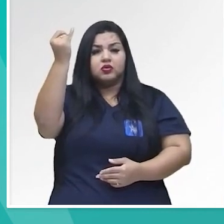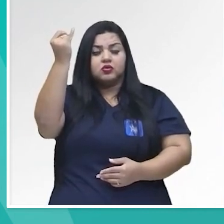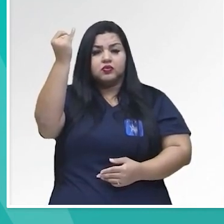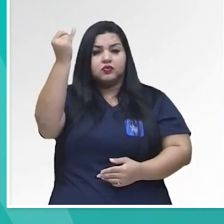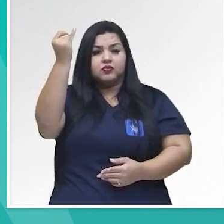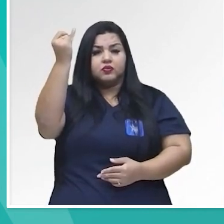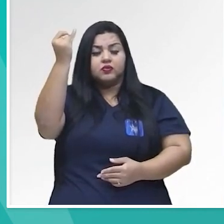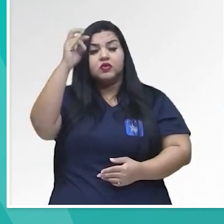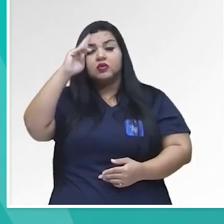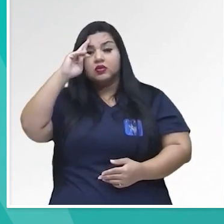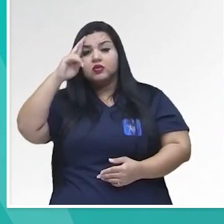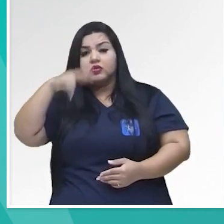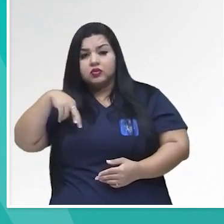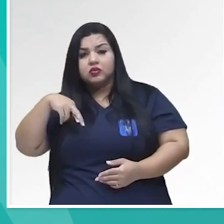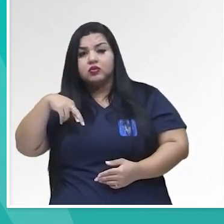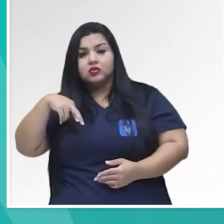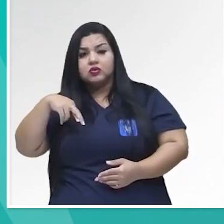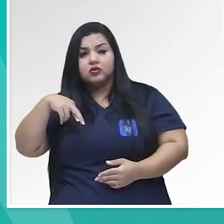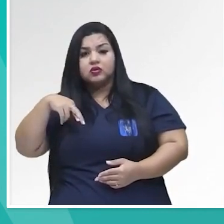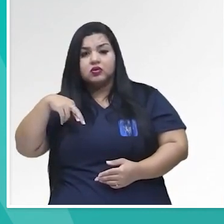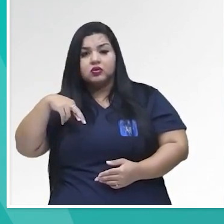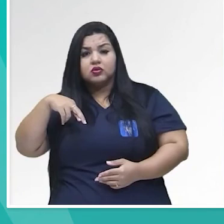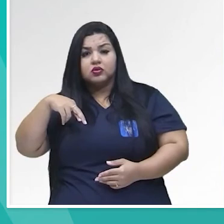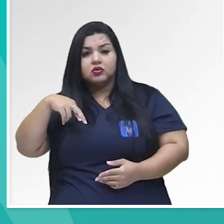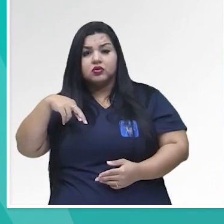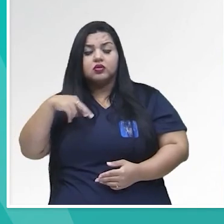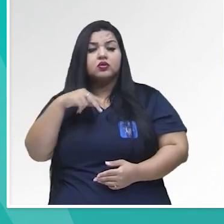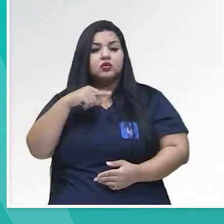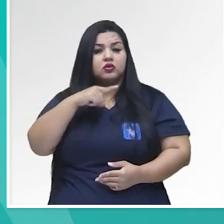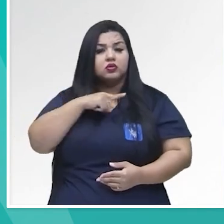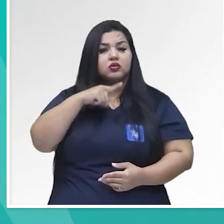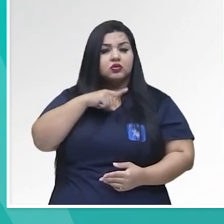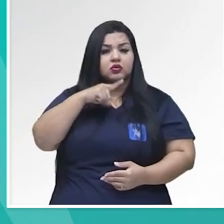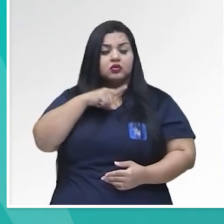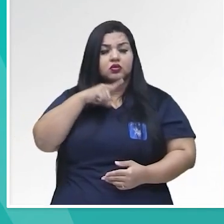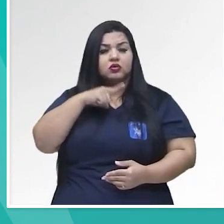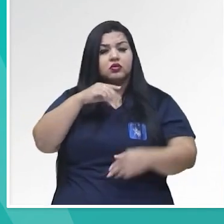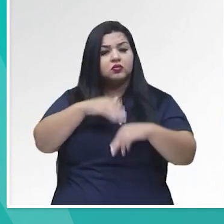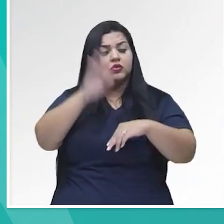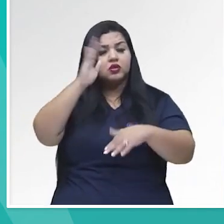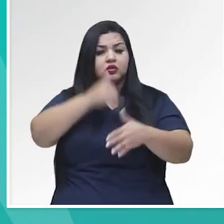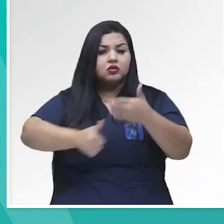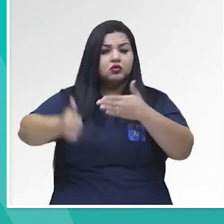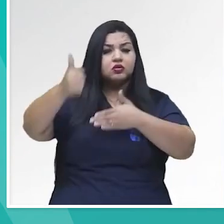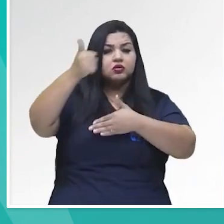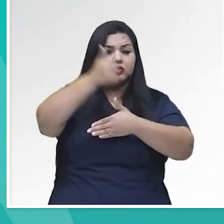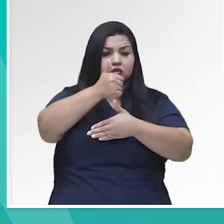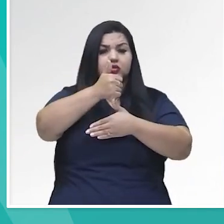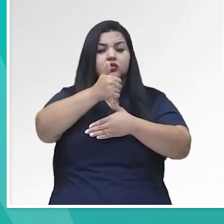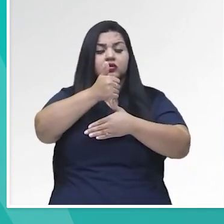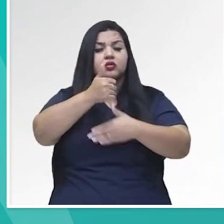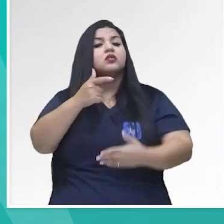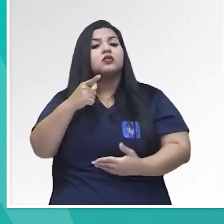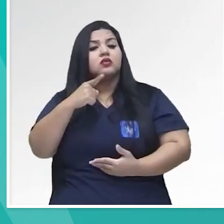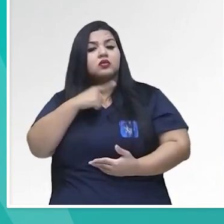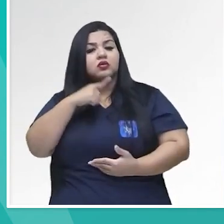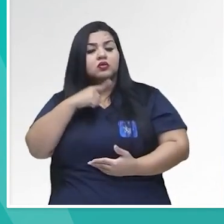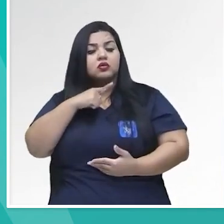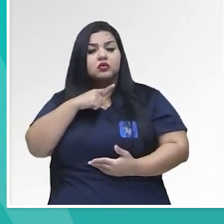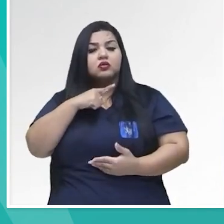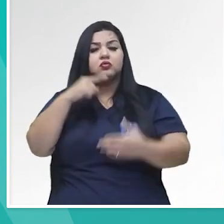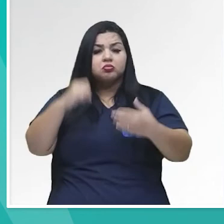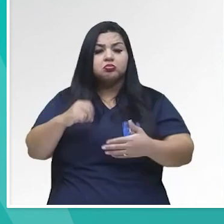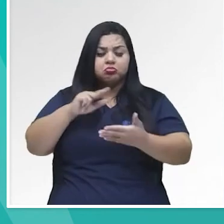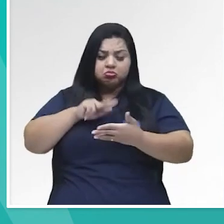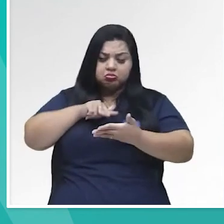a razão, ela de certa forma tem uma posição mais privilegiada, ela tem um certo